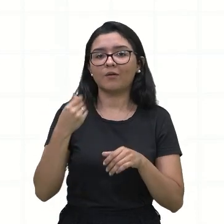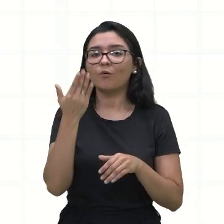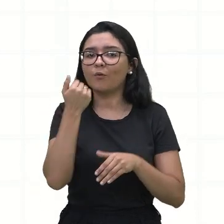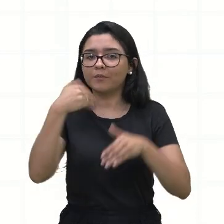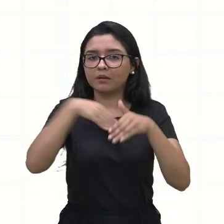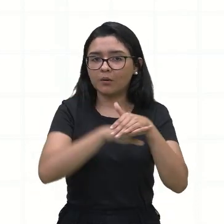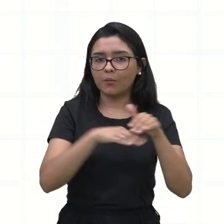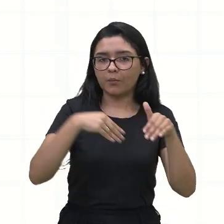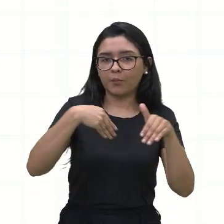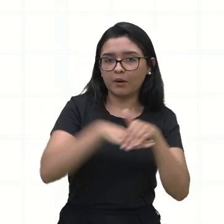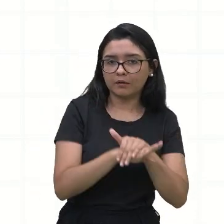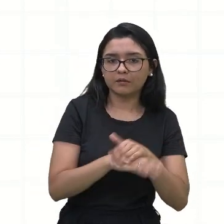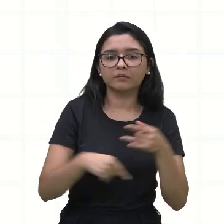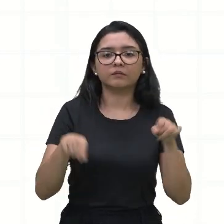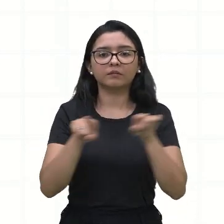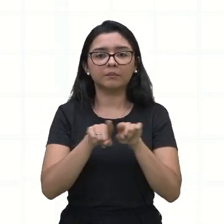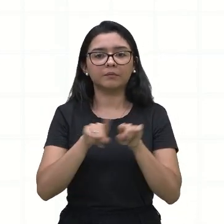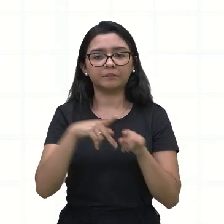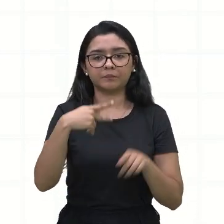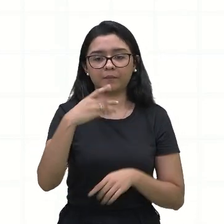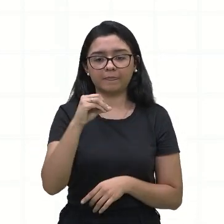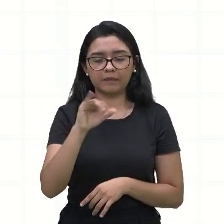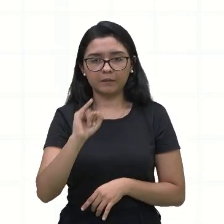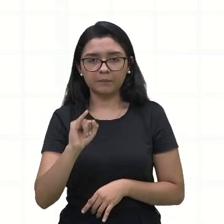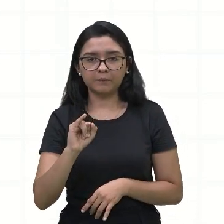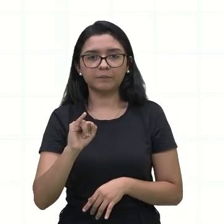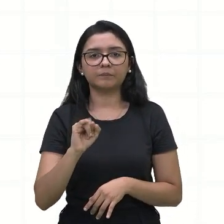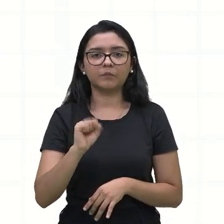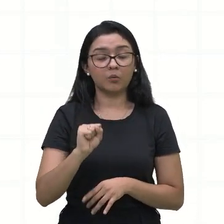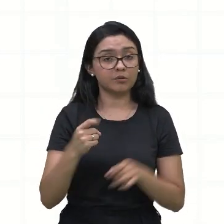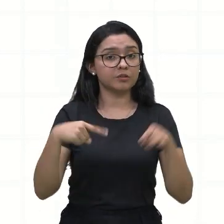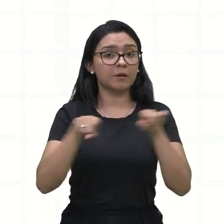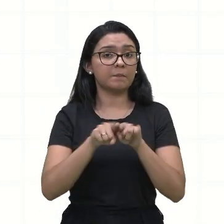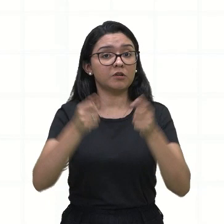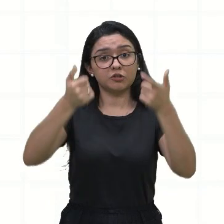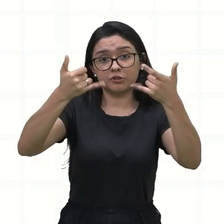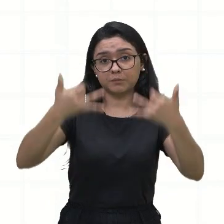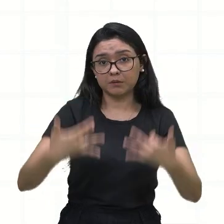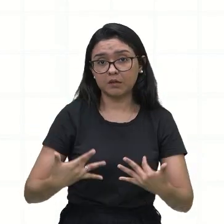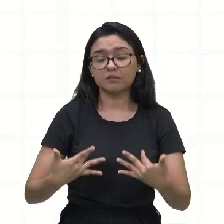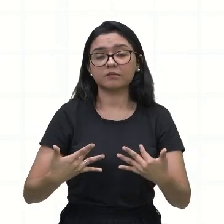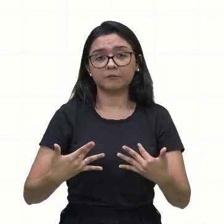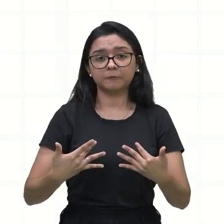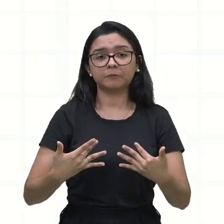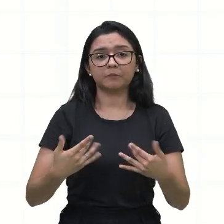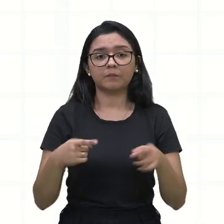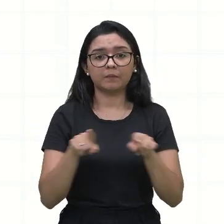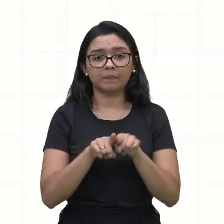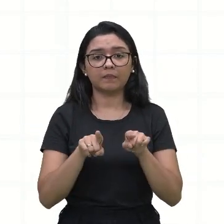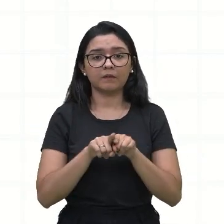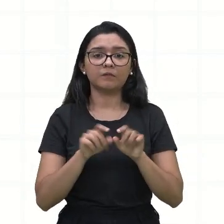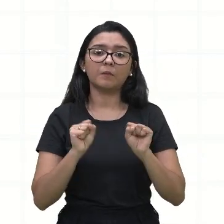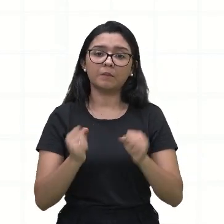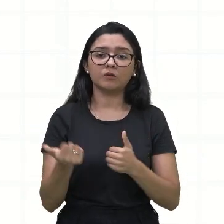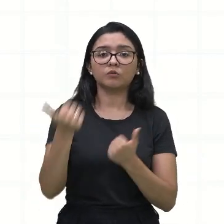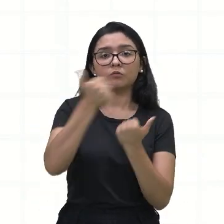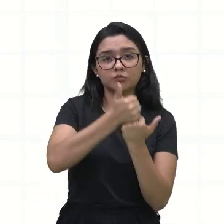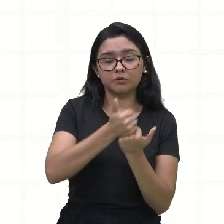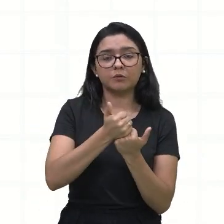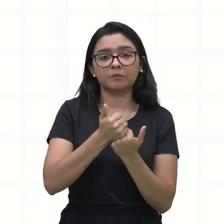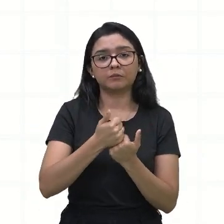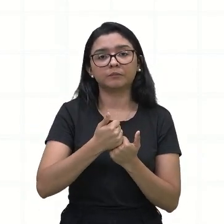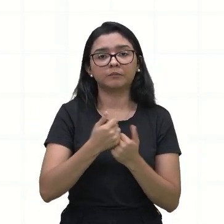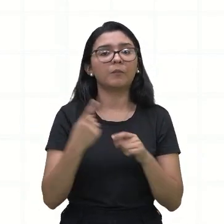O pois, ele vai trazer a ideia de explicação, de uma justificativa. Você poderia substituir aí por quê,